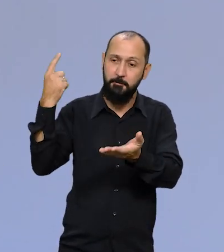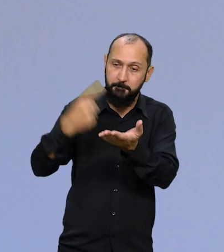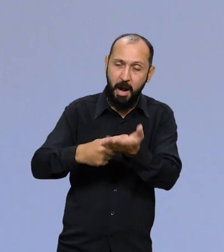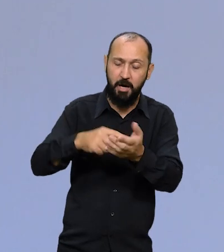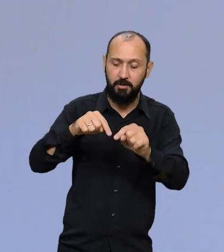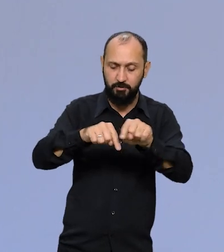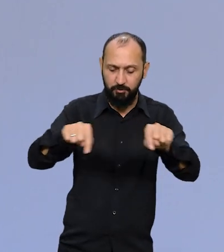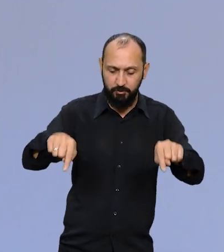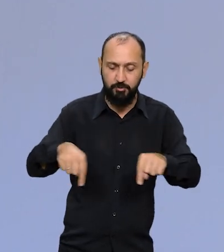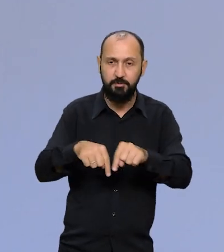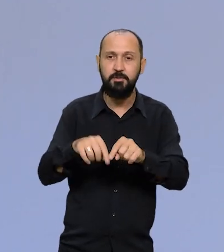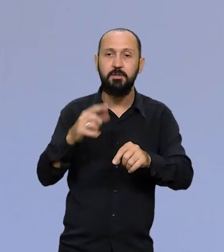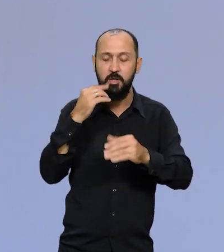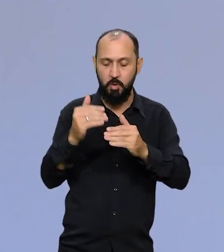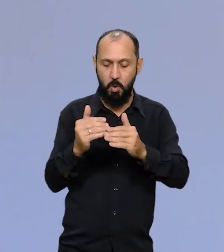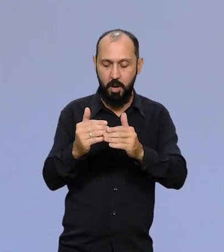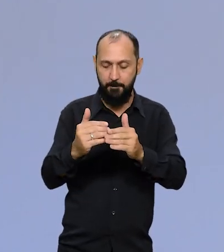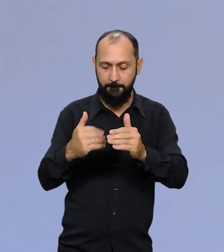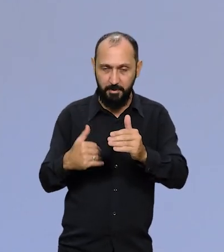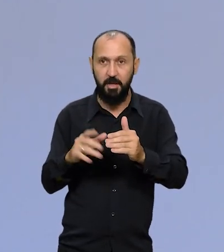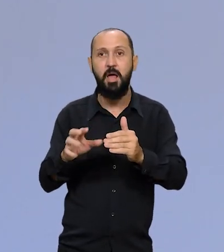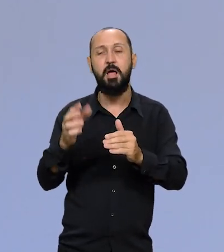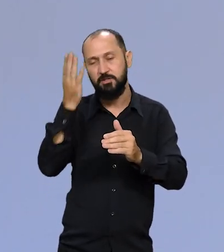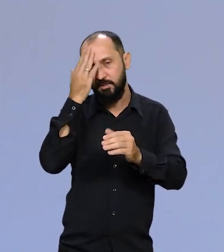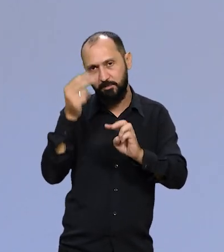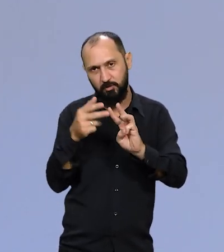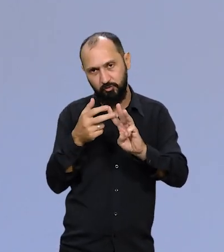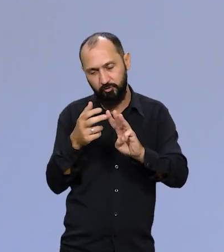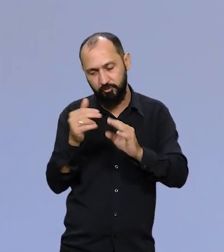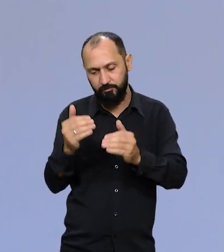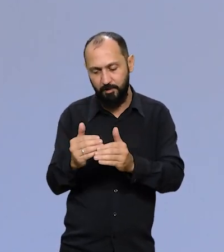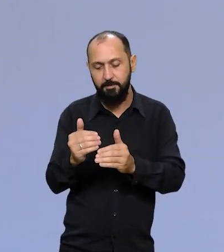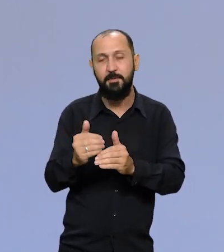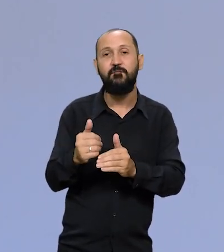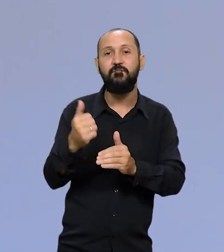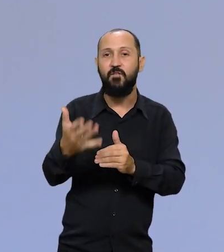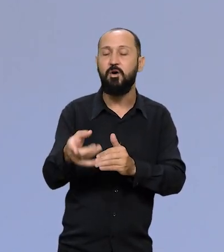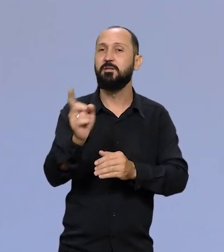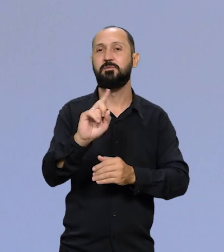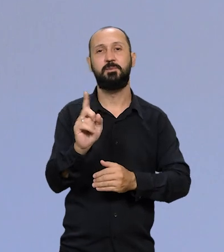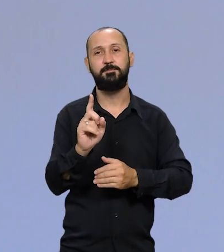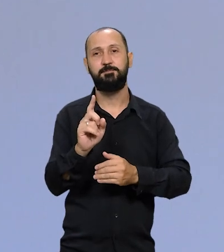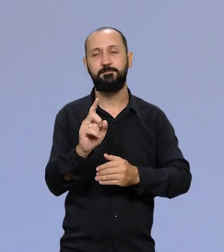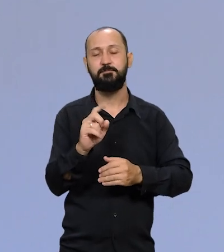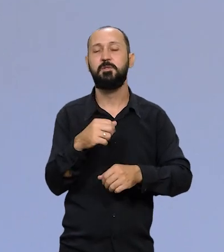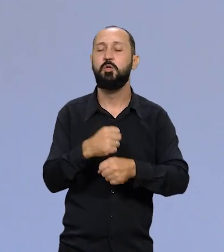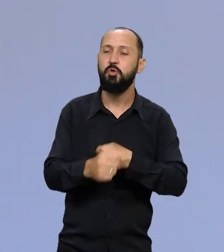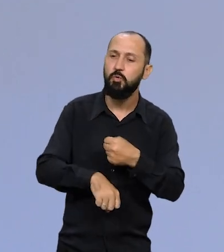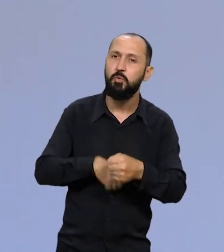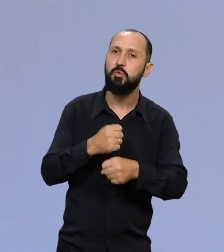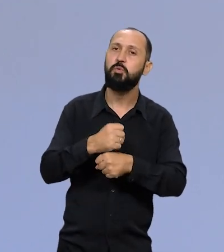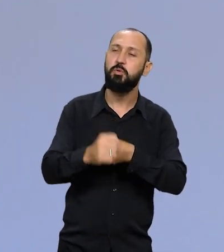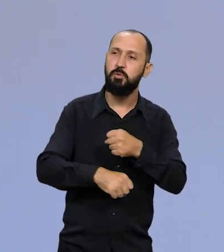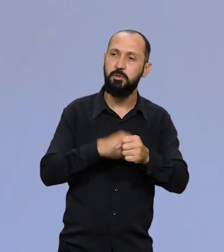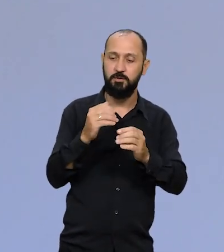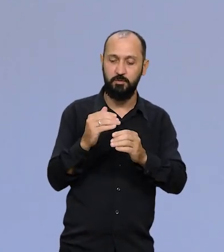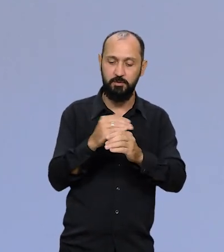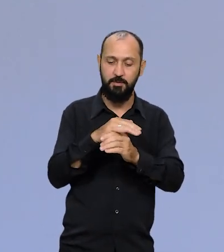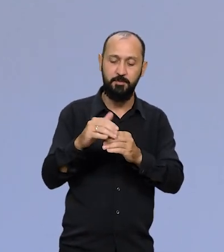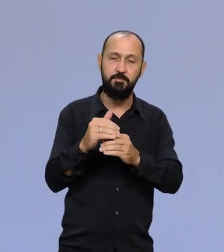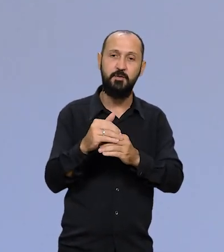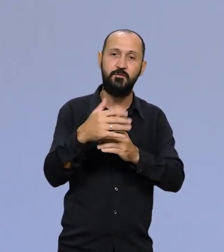área que foi demarcada, significa que dos limites para dentro é terra indígena, dos limites para fora não é. E no decorrer